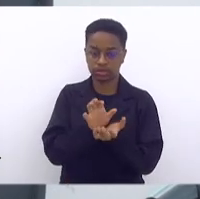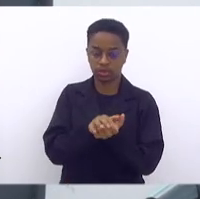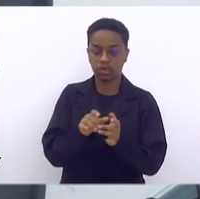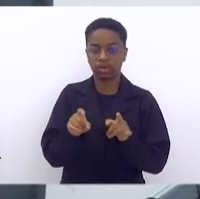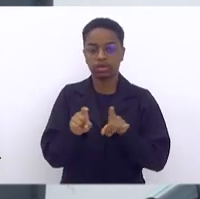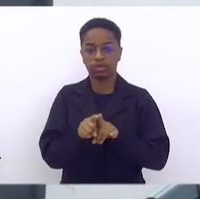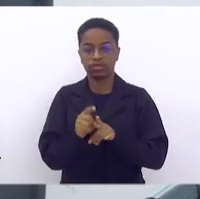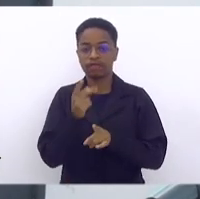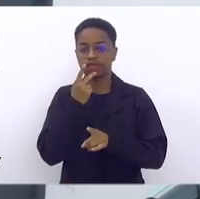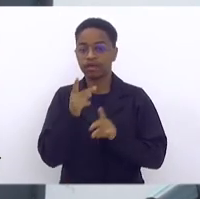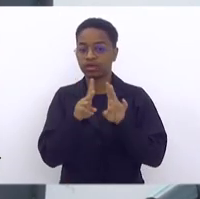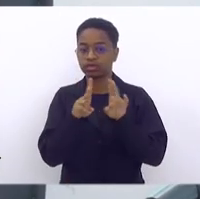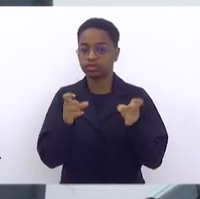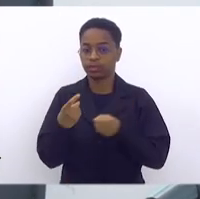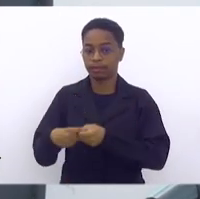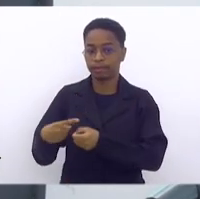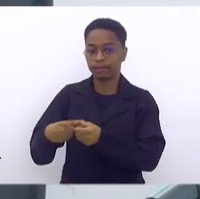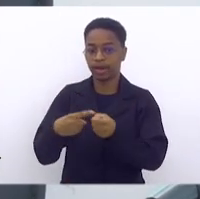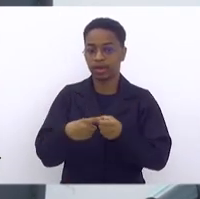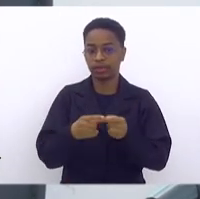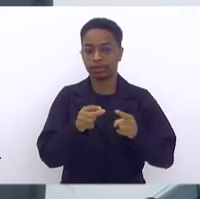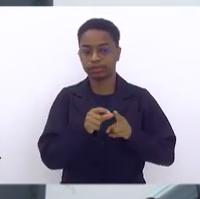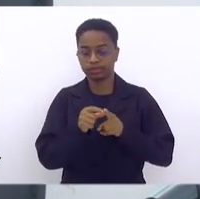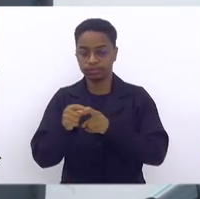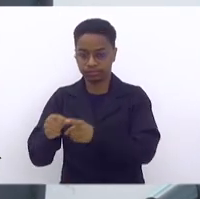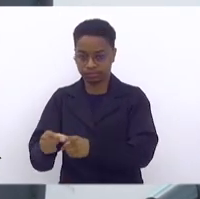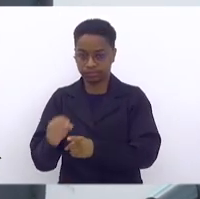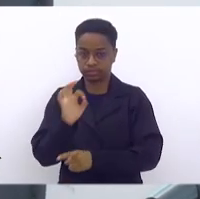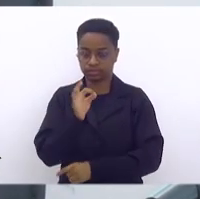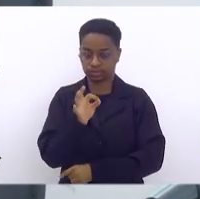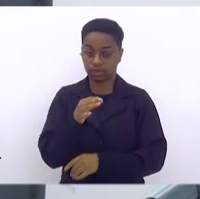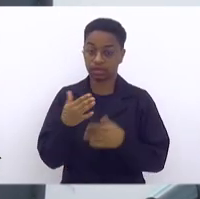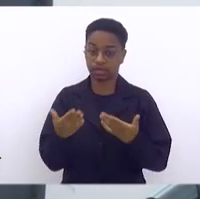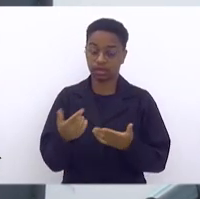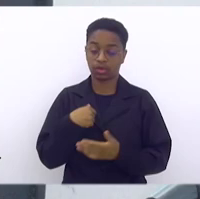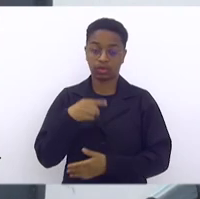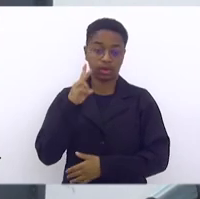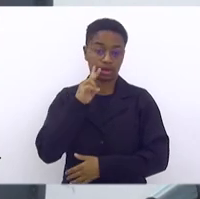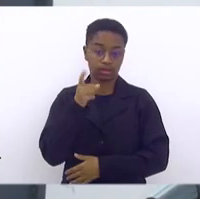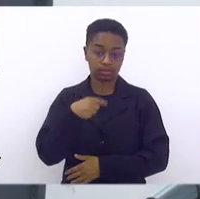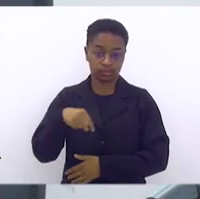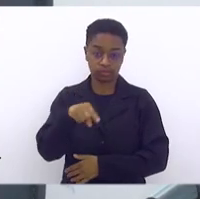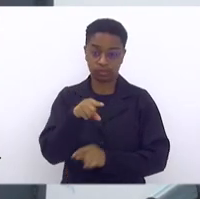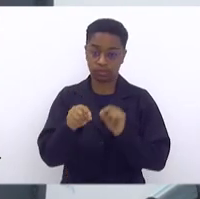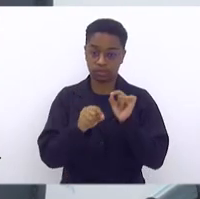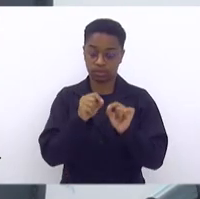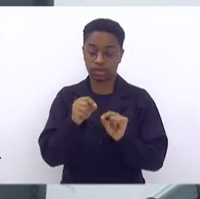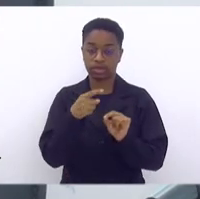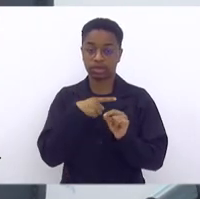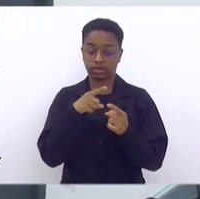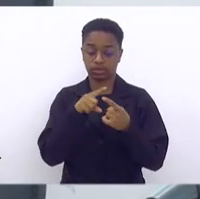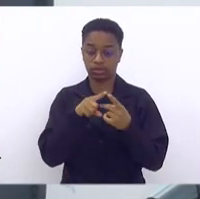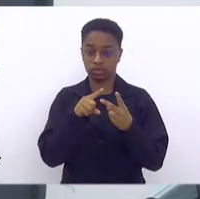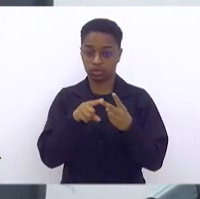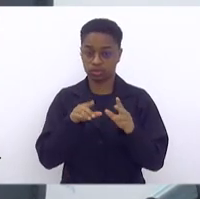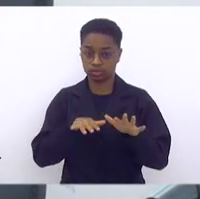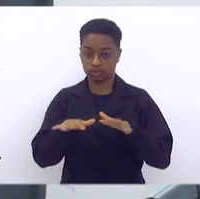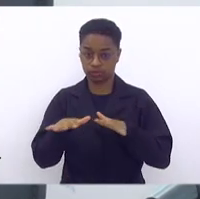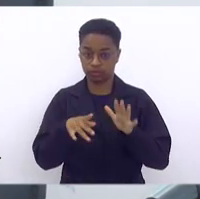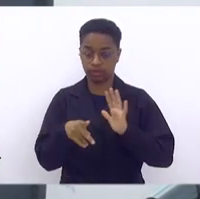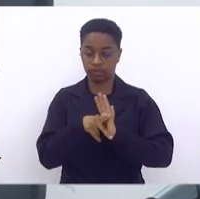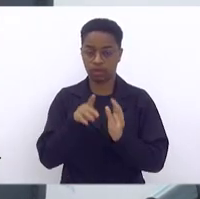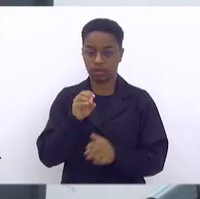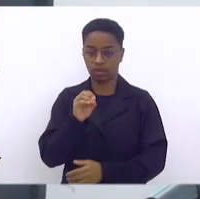dos bairros periféricos, né, aí eu quero lembrar que dá dois movimentos feitos pela Ordem